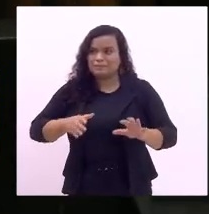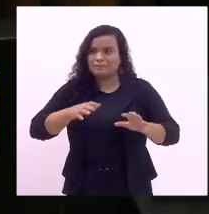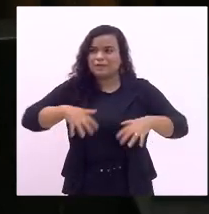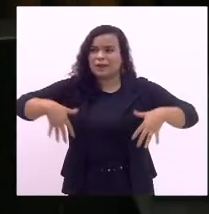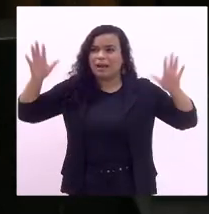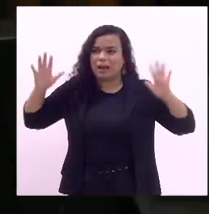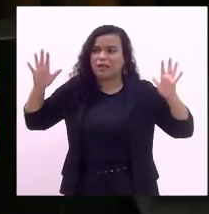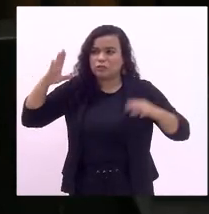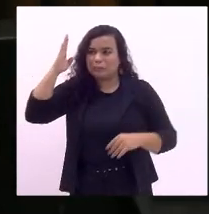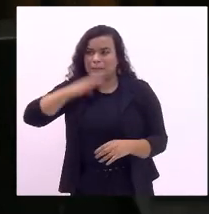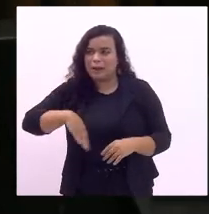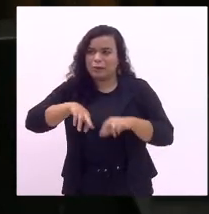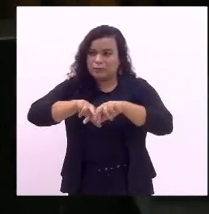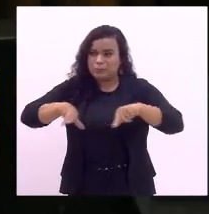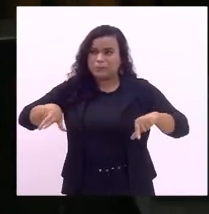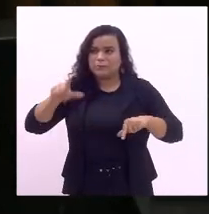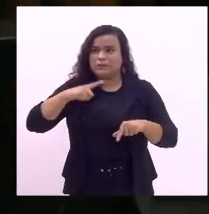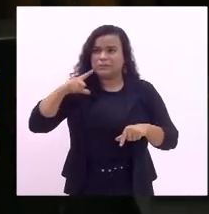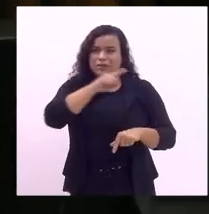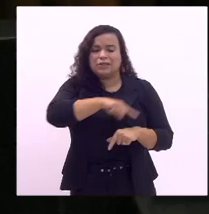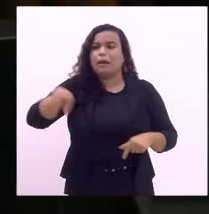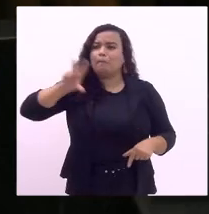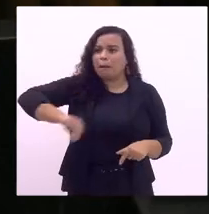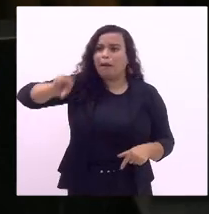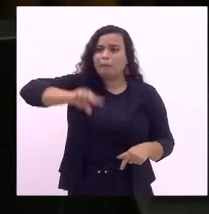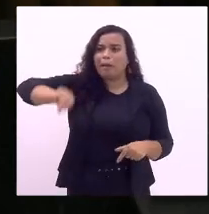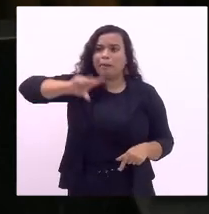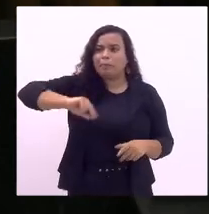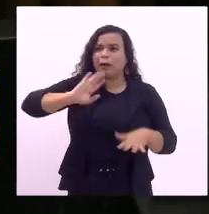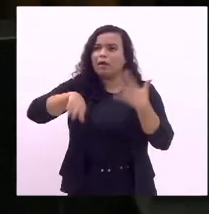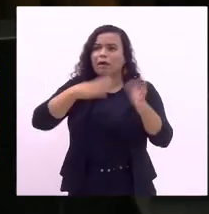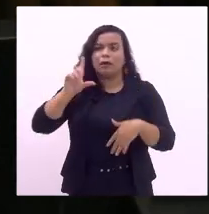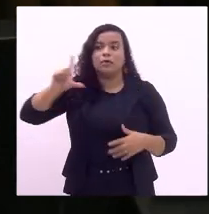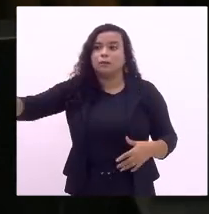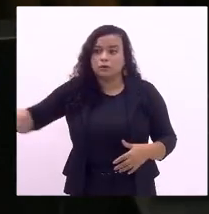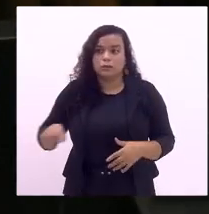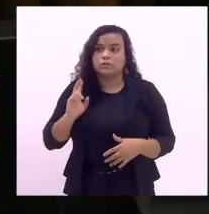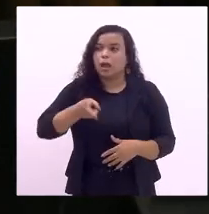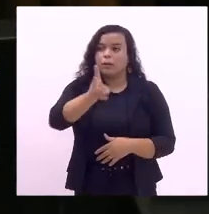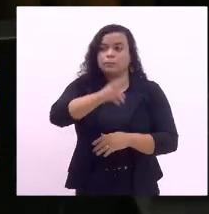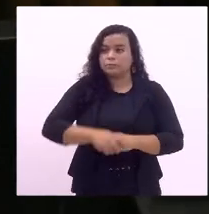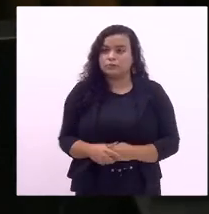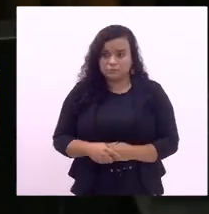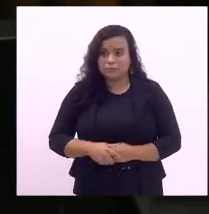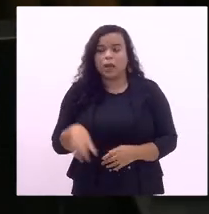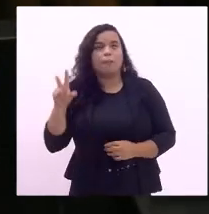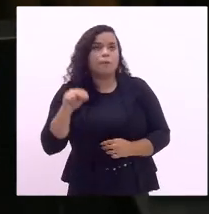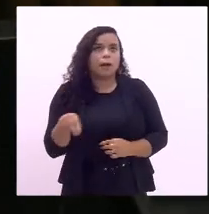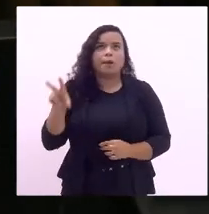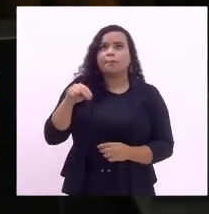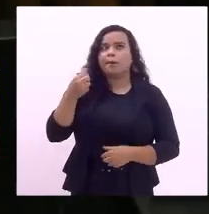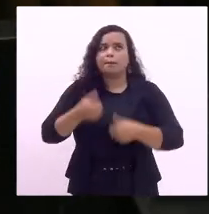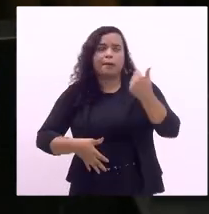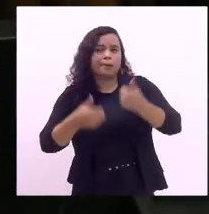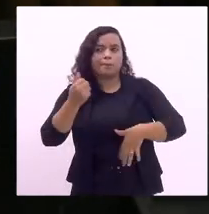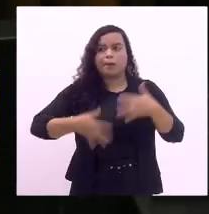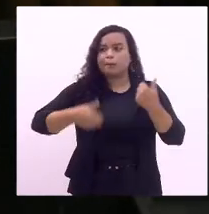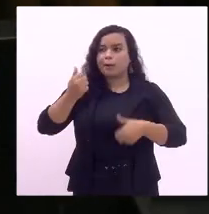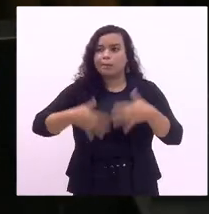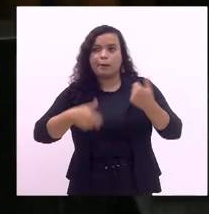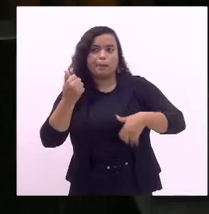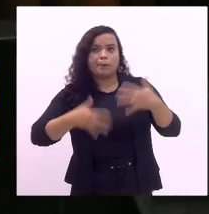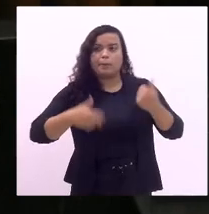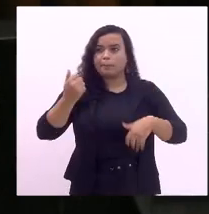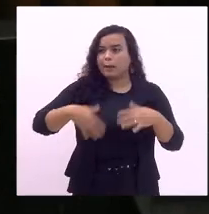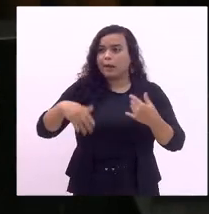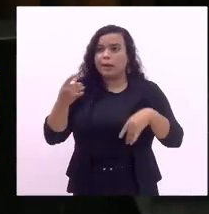estiveram. Eles falam, falam, falam, falam e vão embora. É sempre assim. Falam, falam, falam, armam o